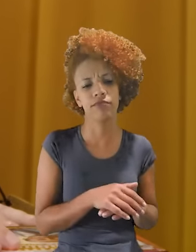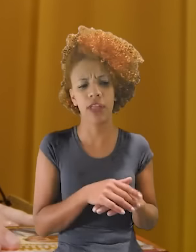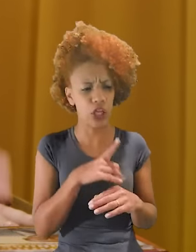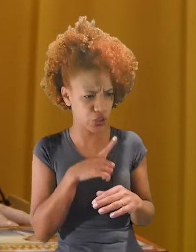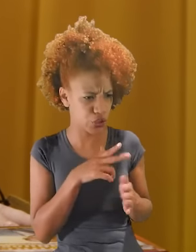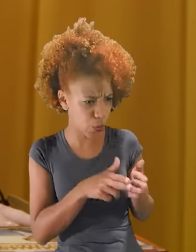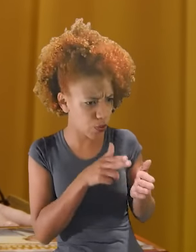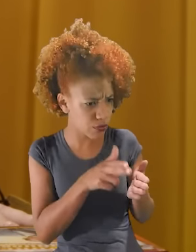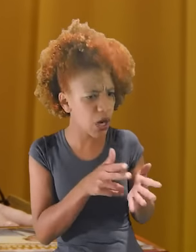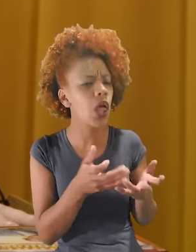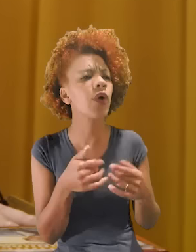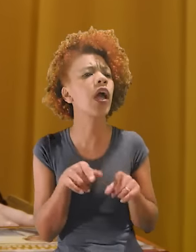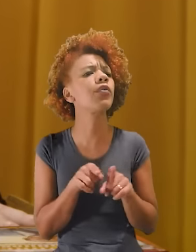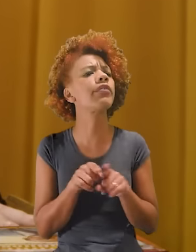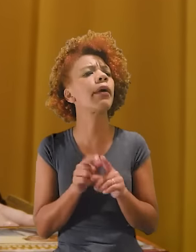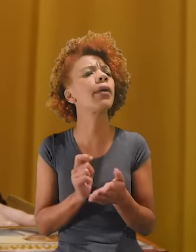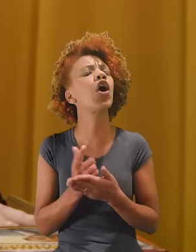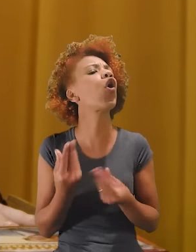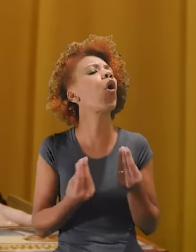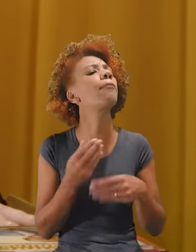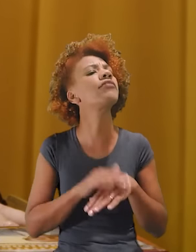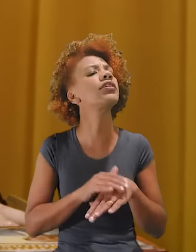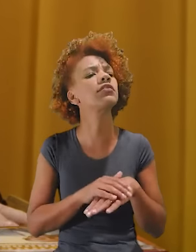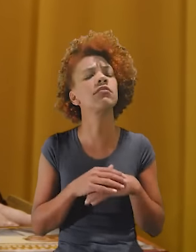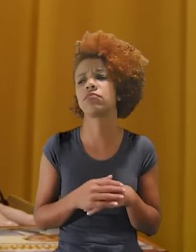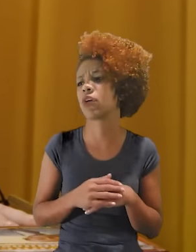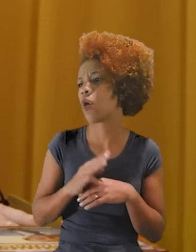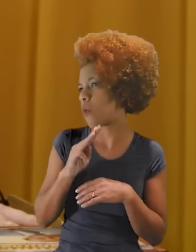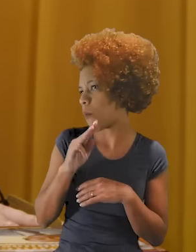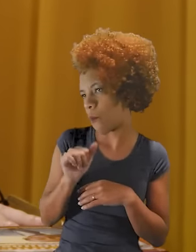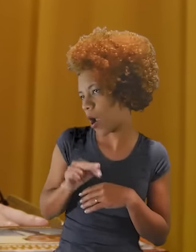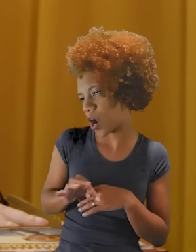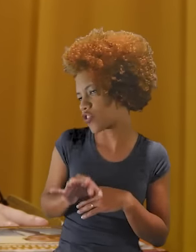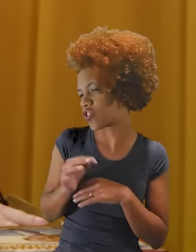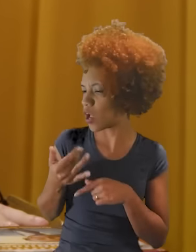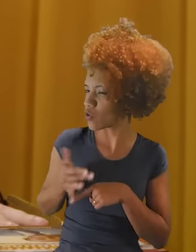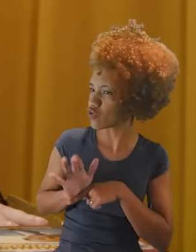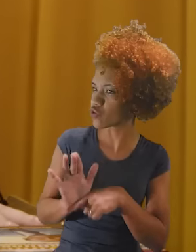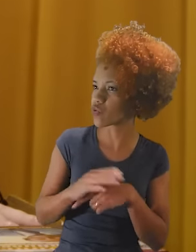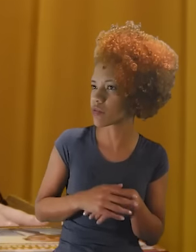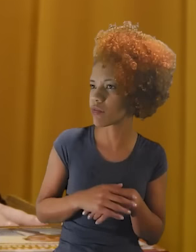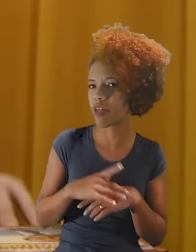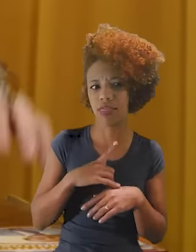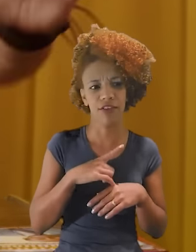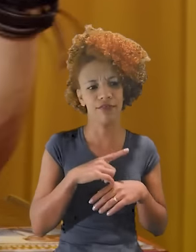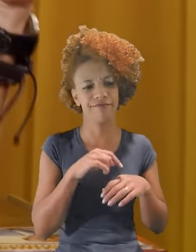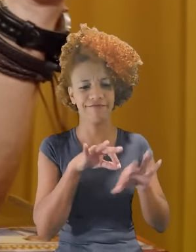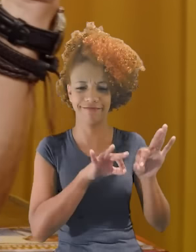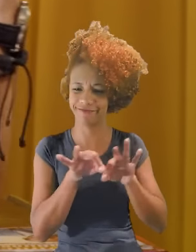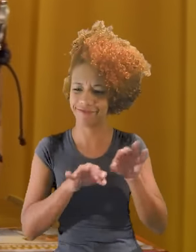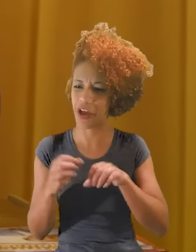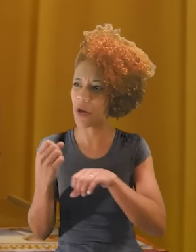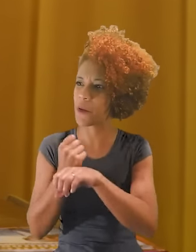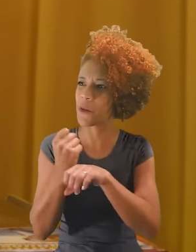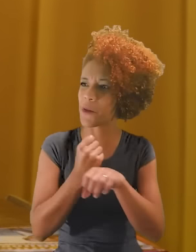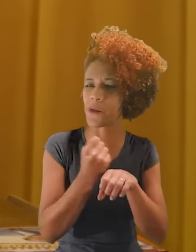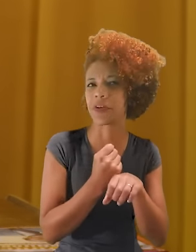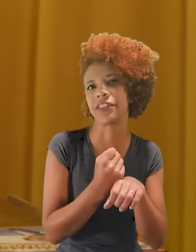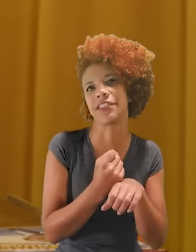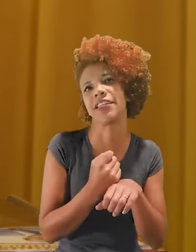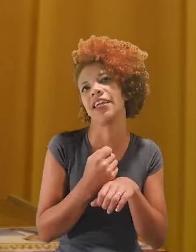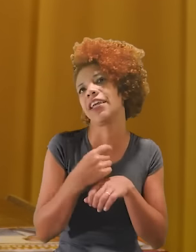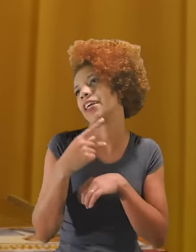trem. Aí ele falou, pô, cara, eu quero ter um trem na minha casa também, como é que eu faço? Aí o Ward Kimball falou, pô, eu te ajudo. Aí, cara, eles montaram, tipo, meu, os dois caras construíram,